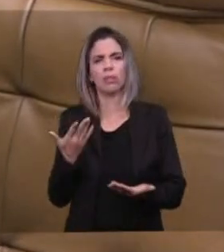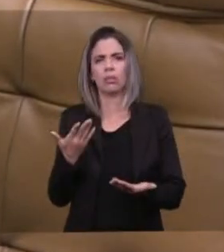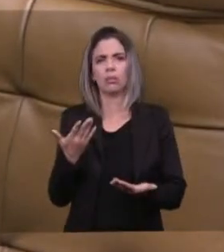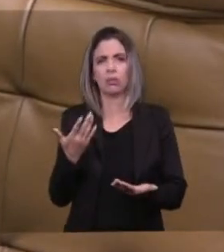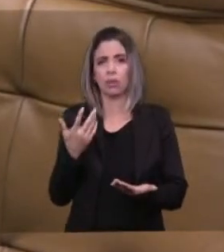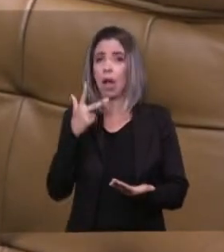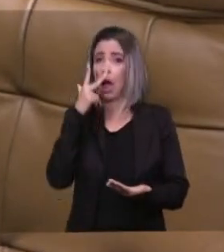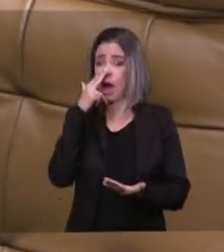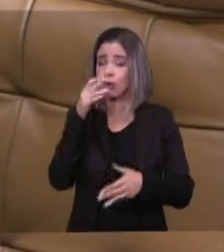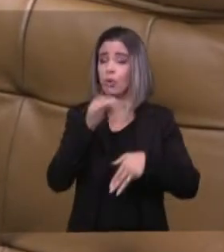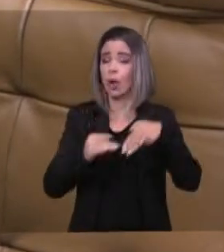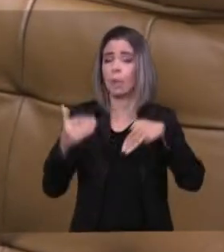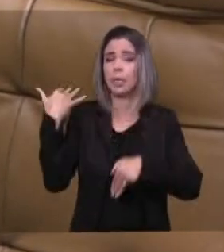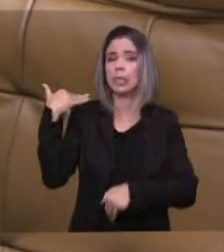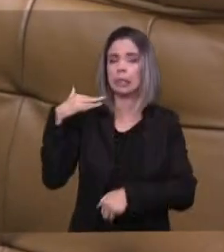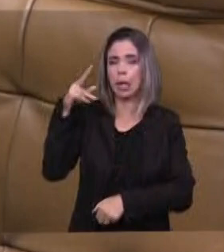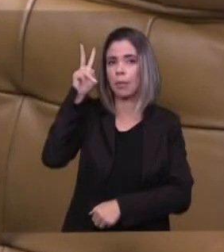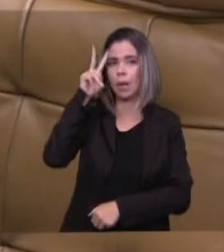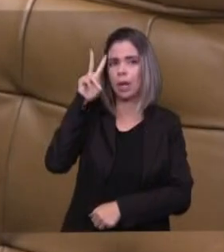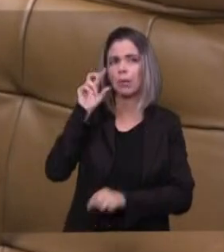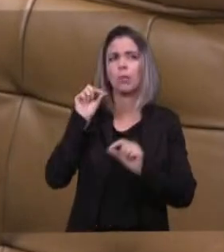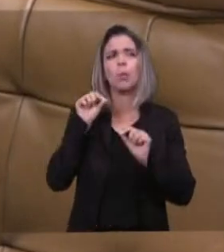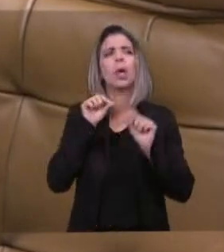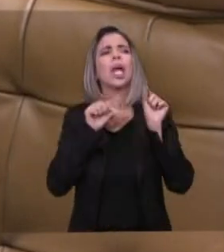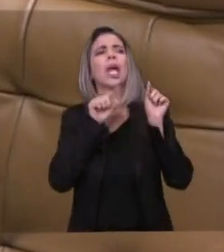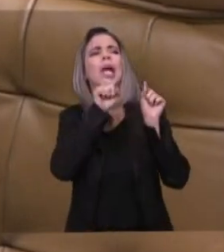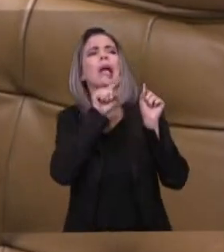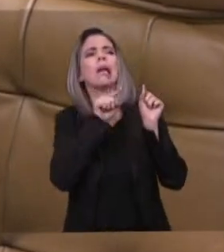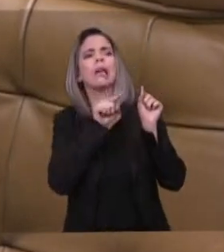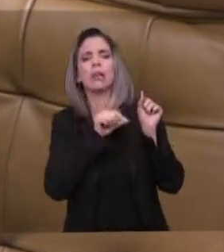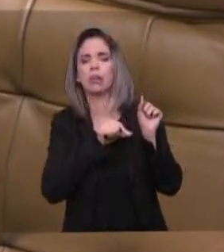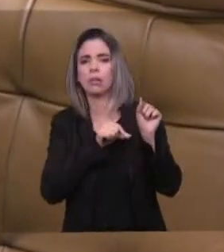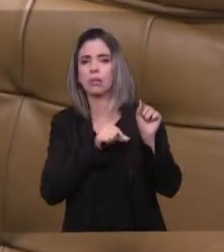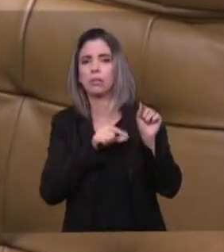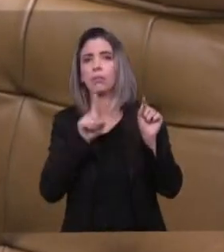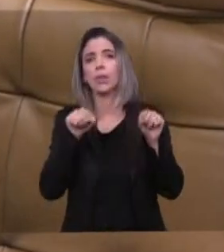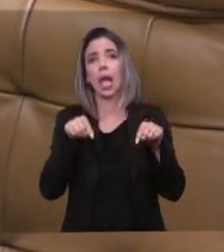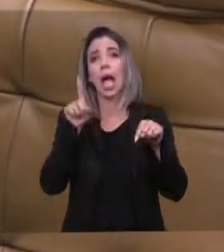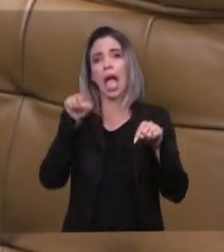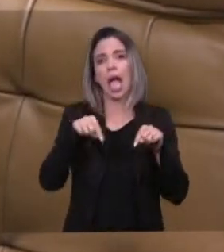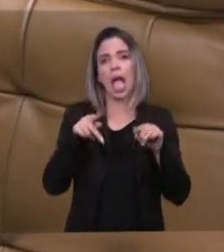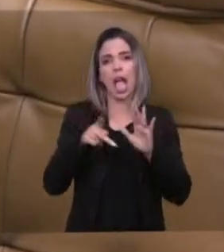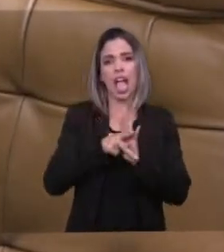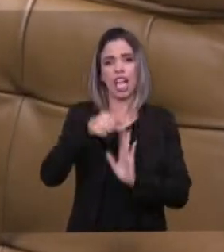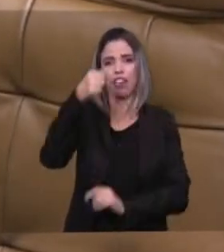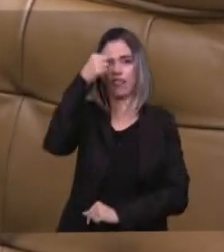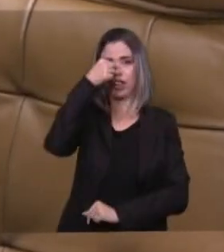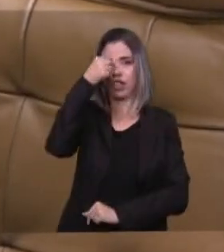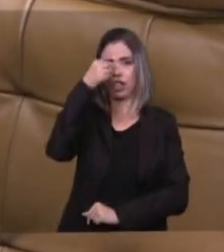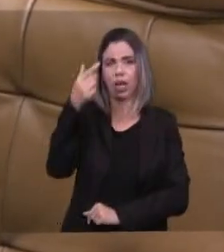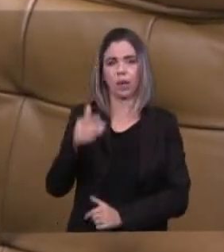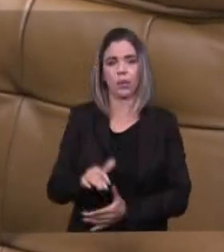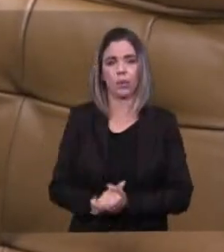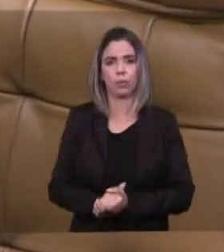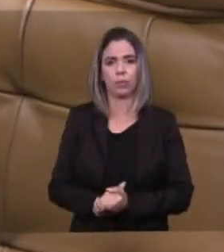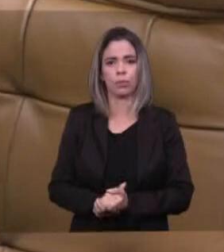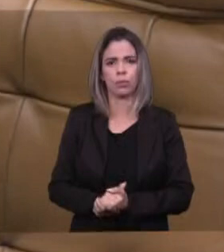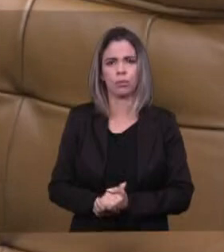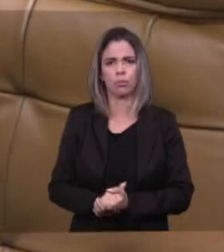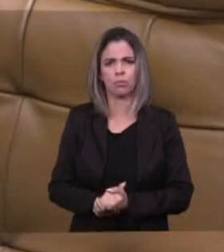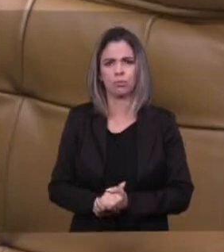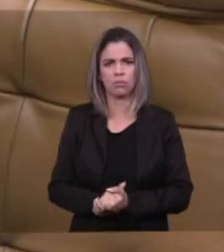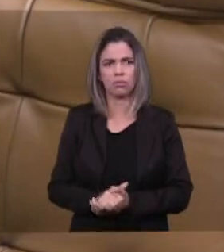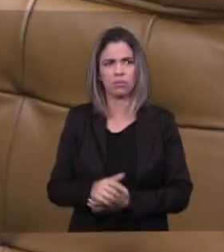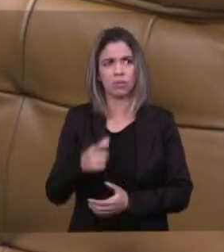lembrar, o que era aquilo? Por que eles estavam lá? Ah, são os evangélicos. Salvo engano,